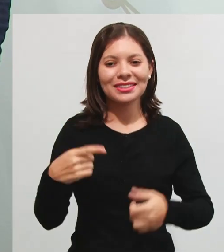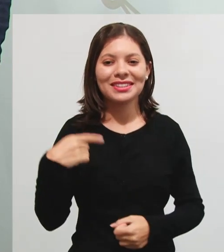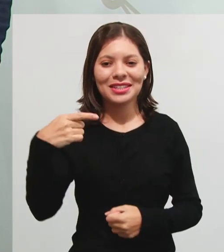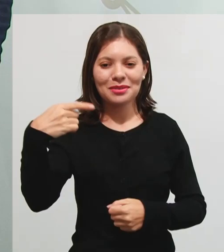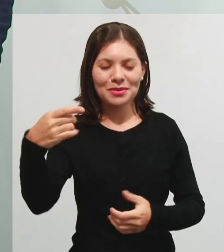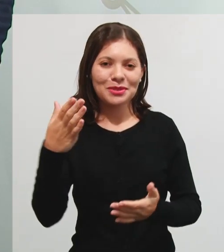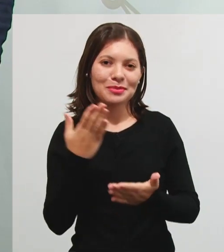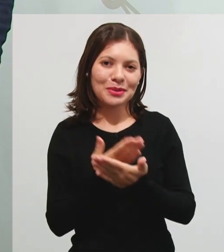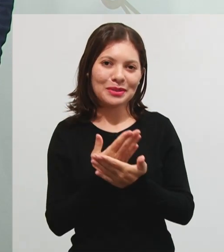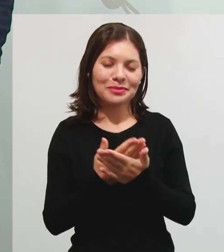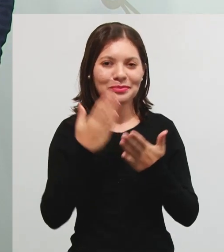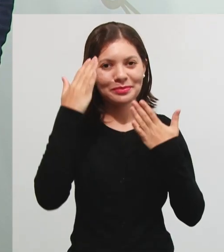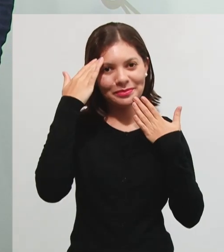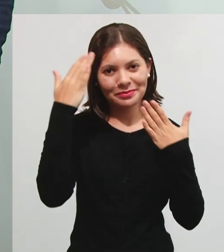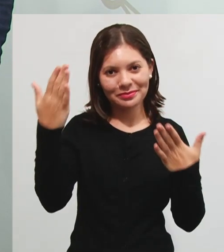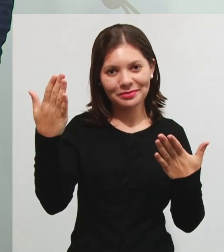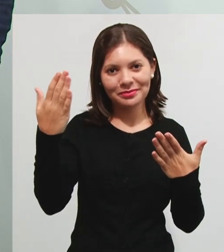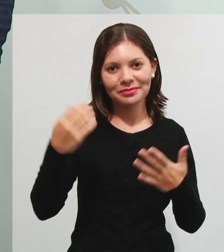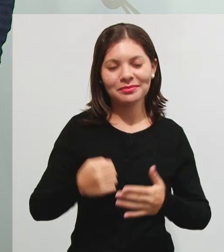próximo momento. Obrigado.